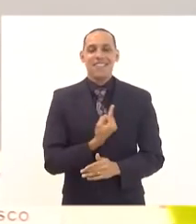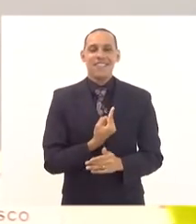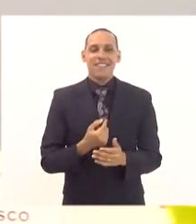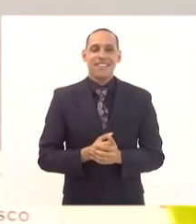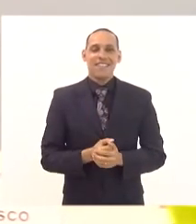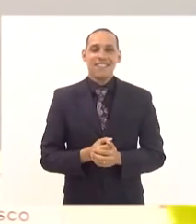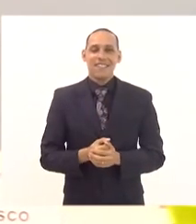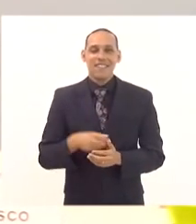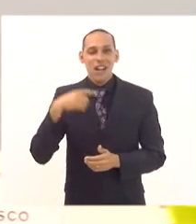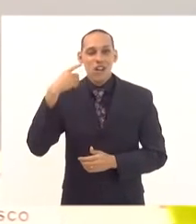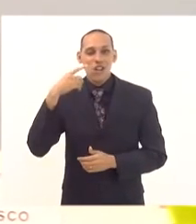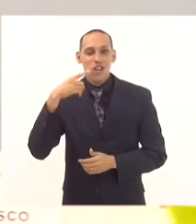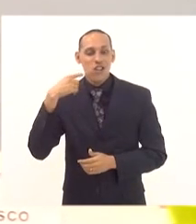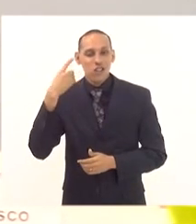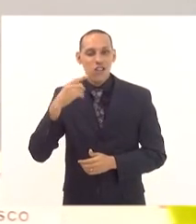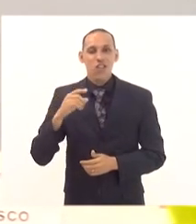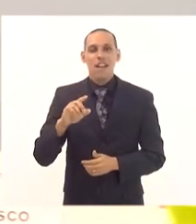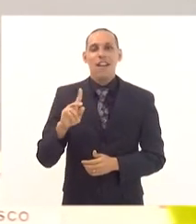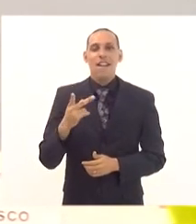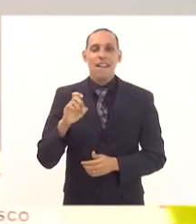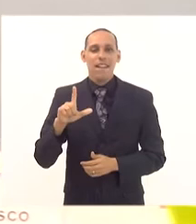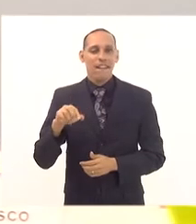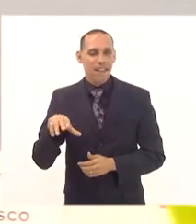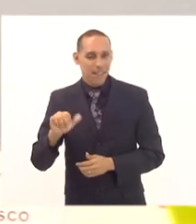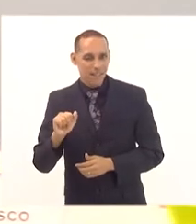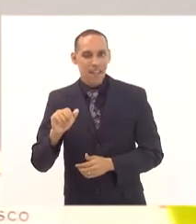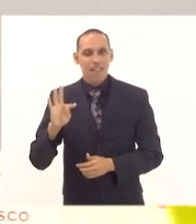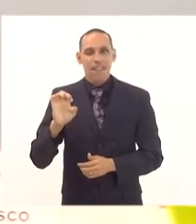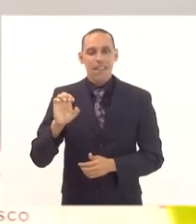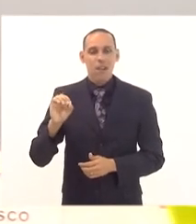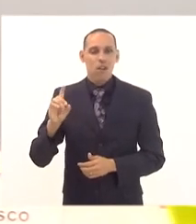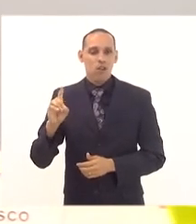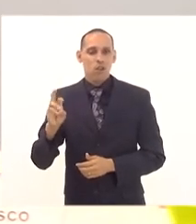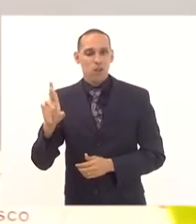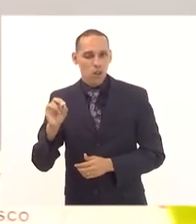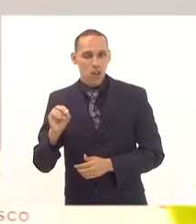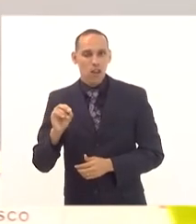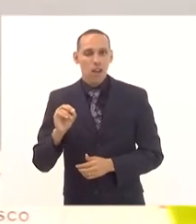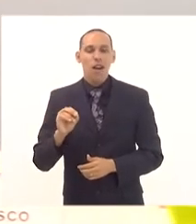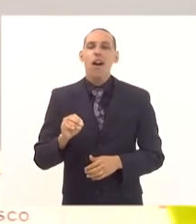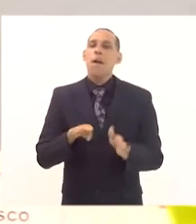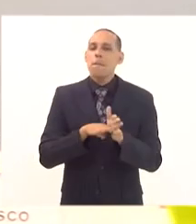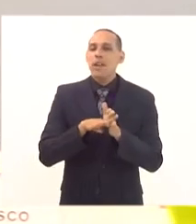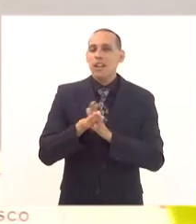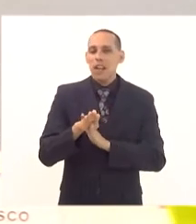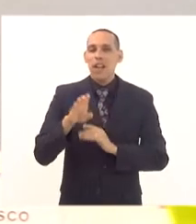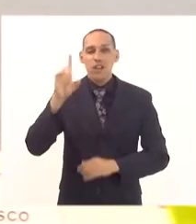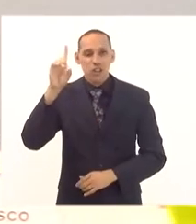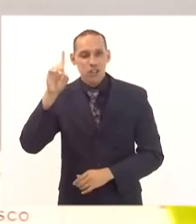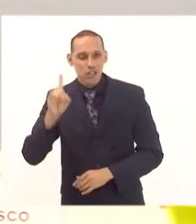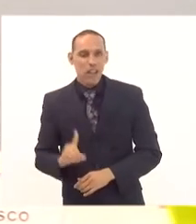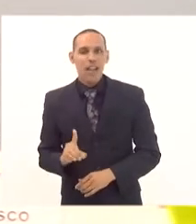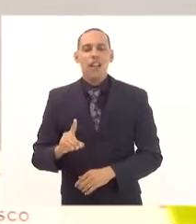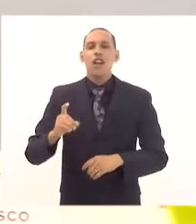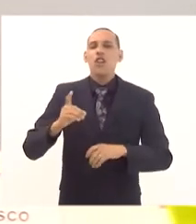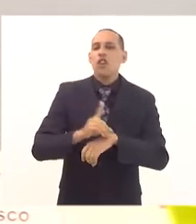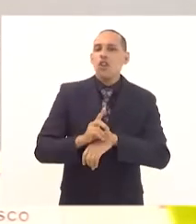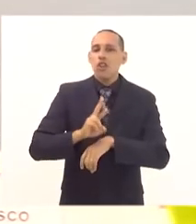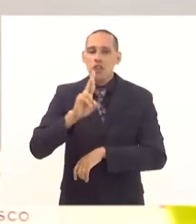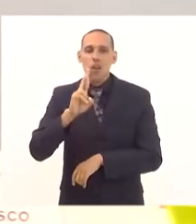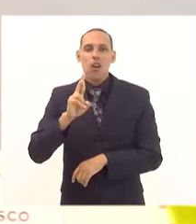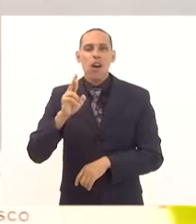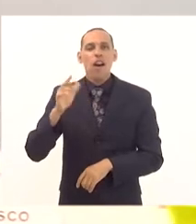tutor Helena Theodoro que é Bacharel em Direito e pedagoga mestre em educação e Doutor em filosofia e